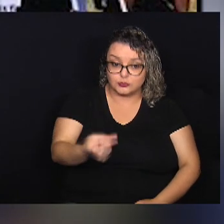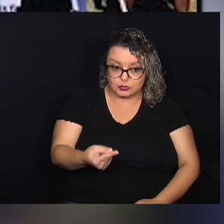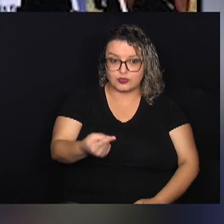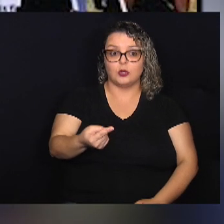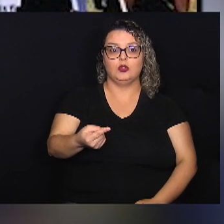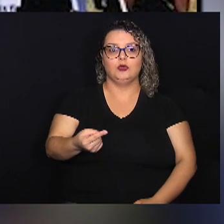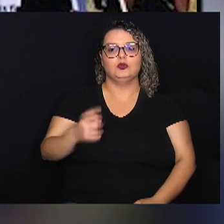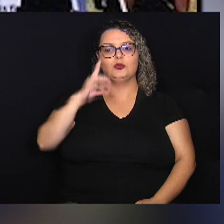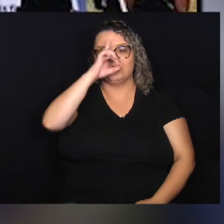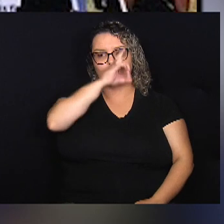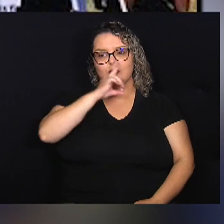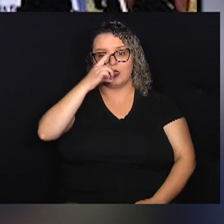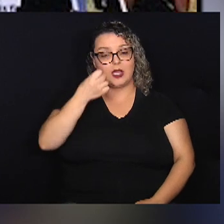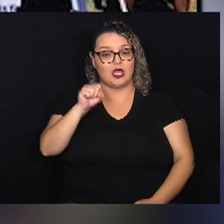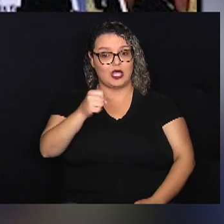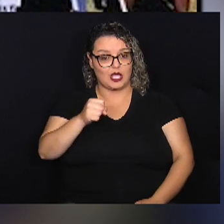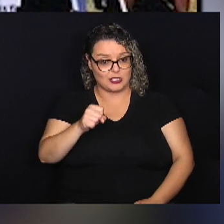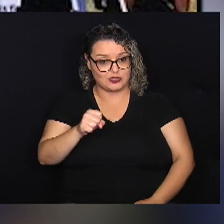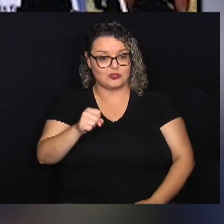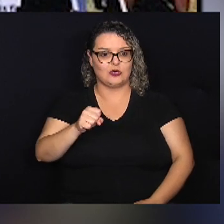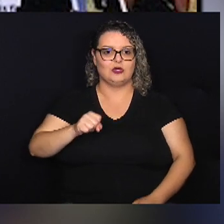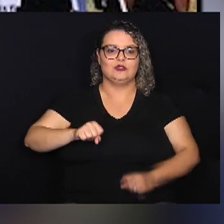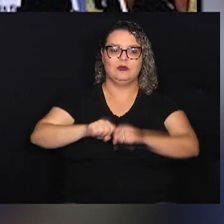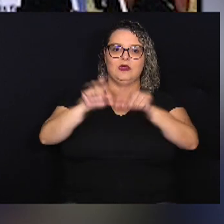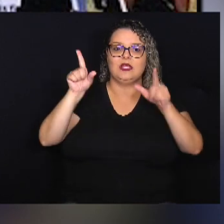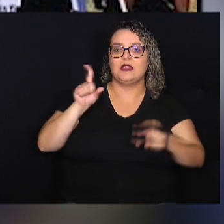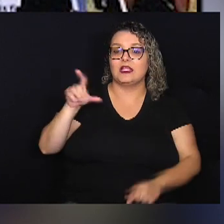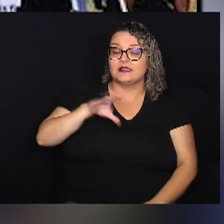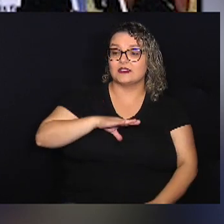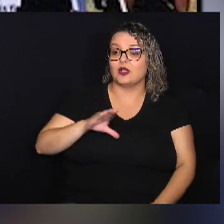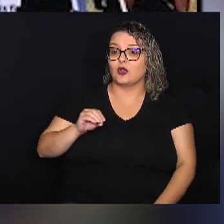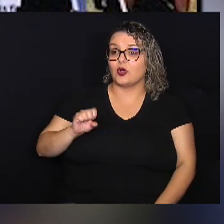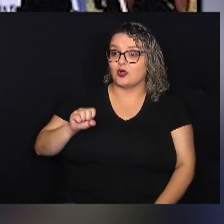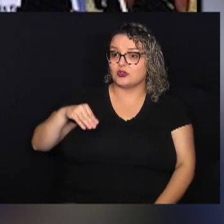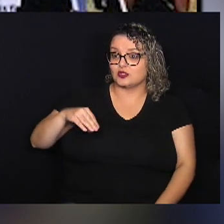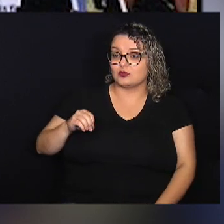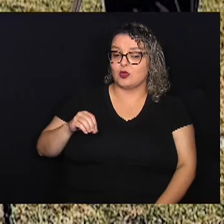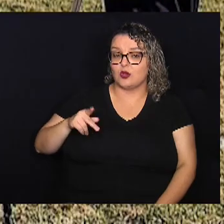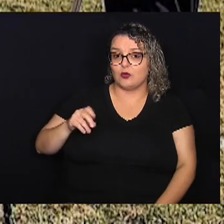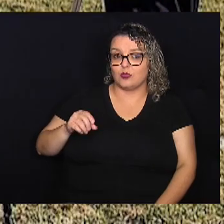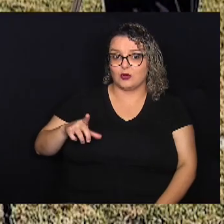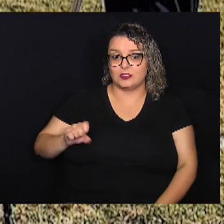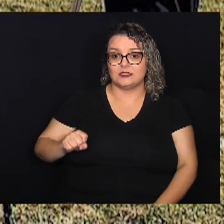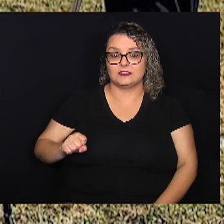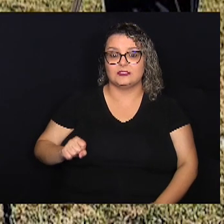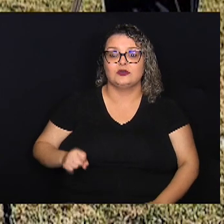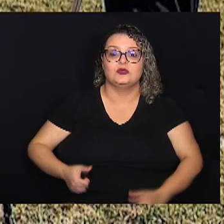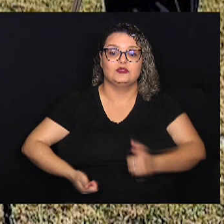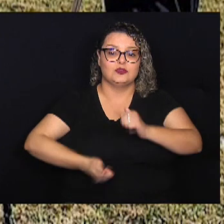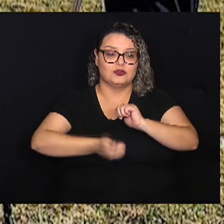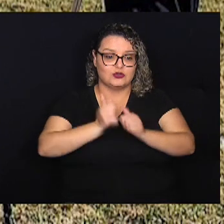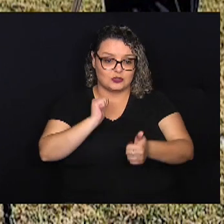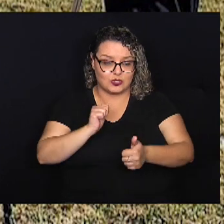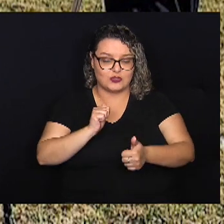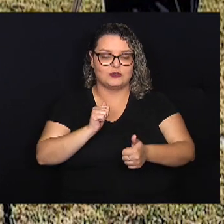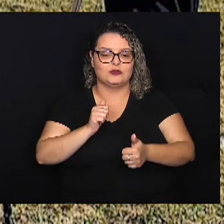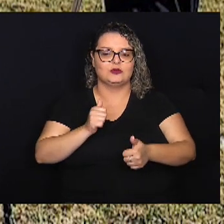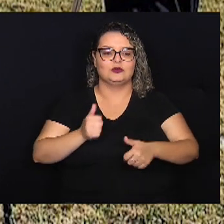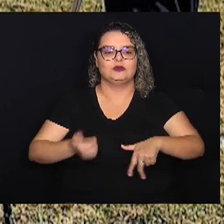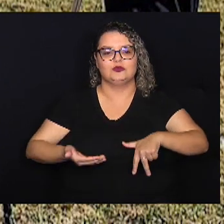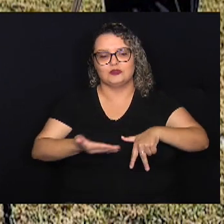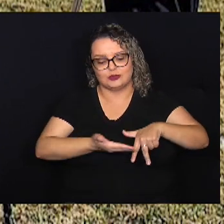8 horas da manhã, lá em Cosmópolis, do jogo amistoso de futebol de amputados. A Macaca joga contra